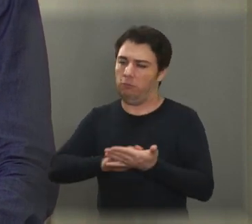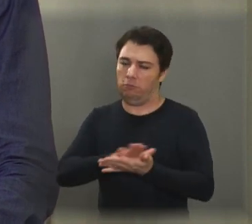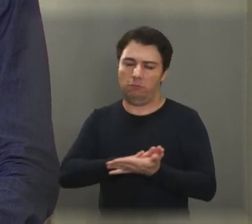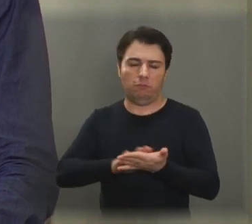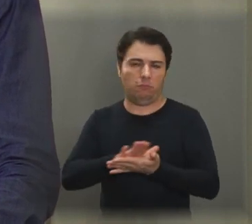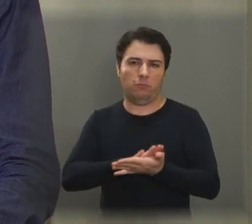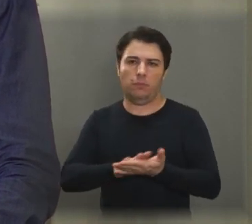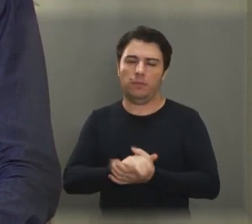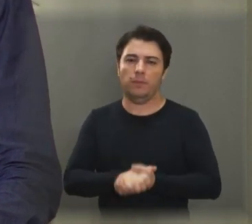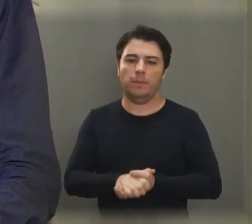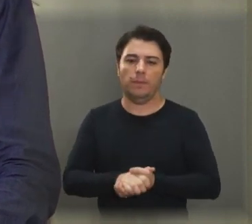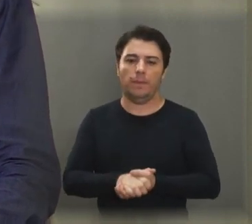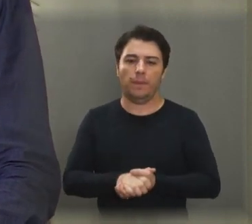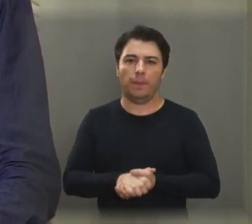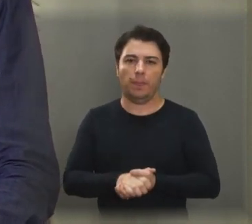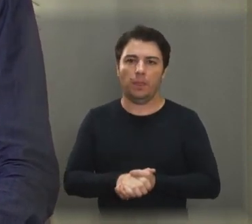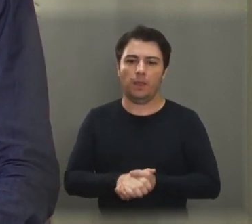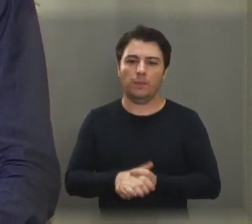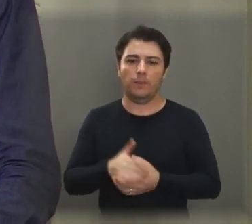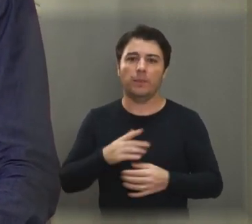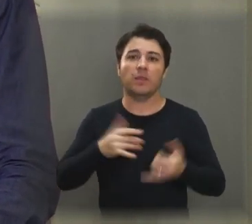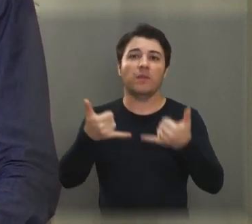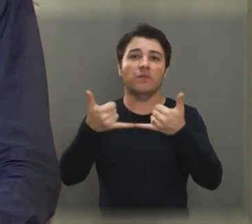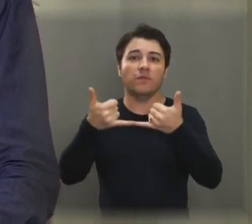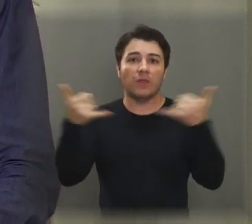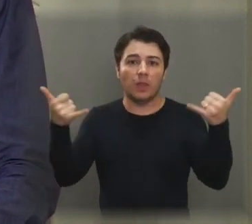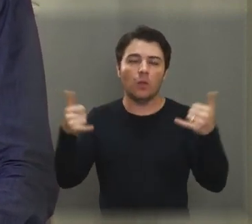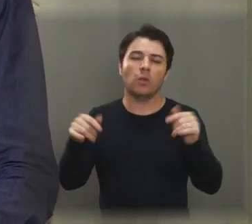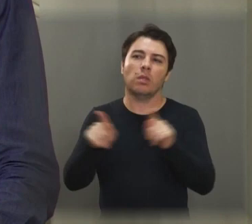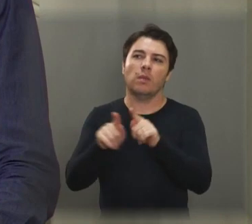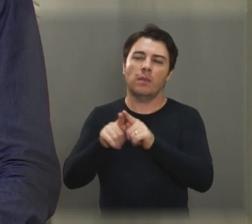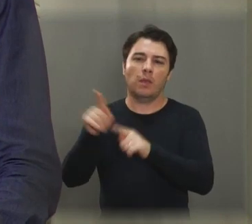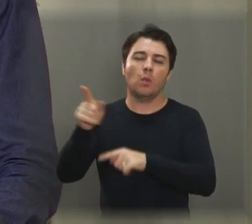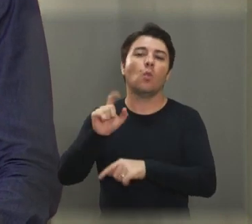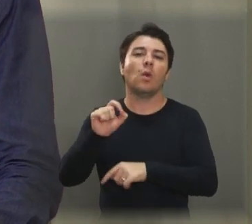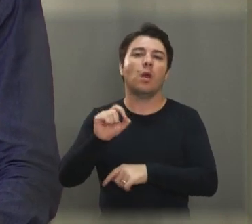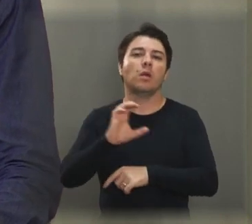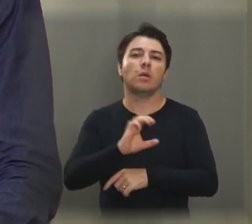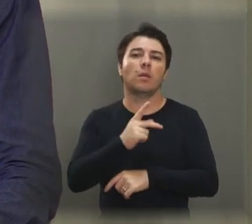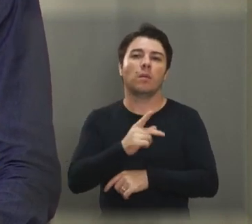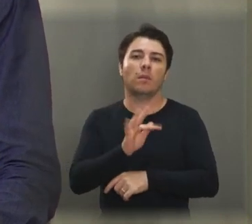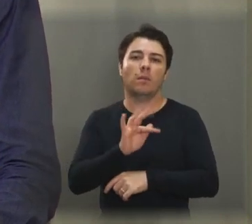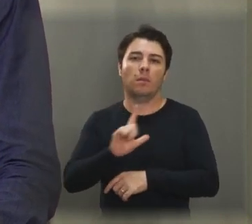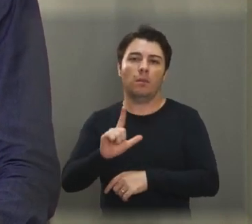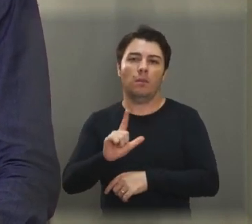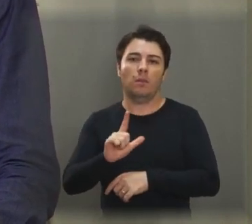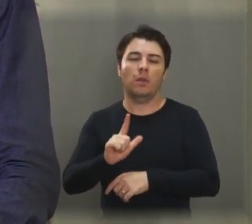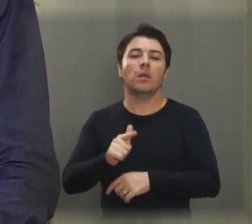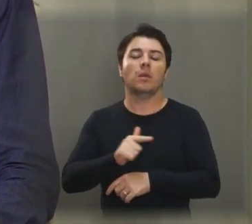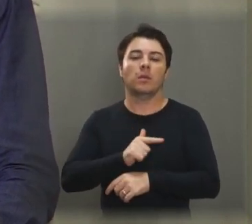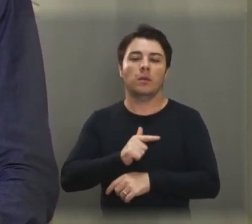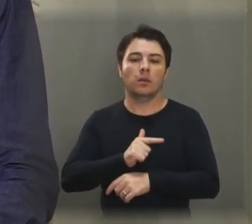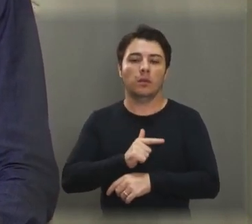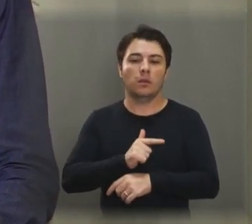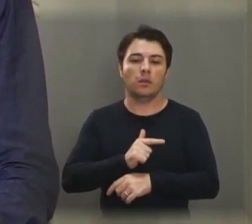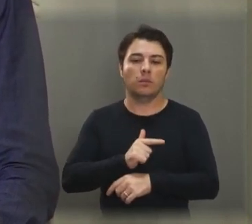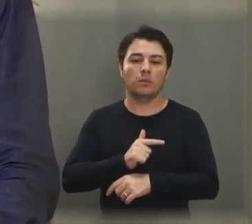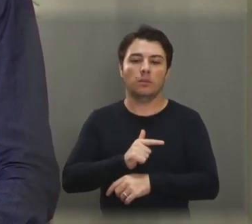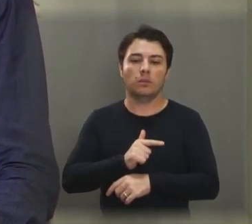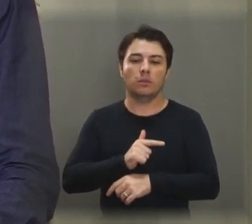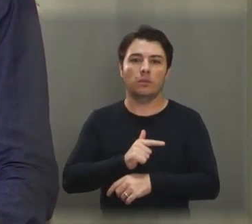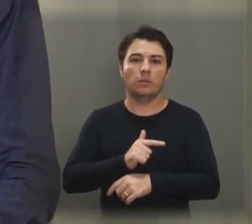é fios e inservíveis de ocupantes que foi citado aqui a CPFL ela tá com ela ela tá